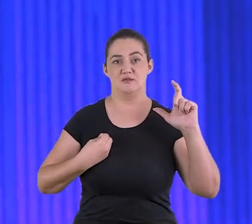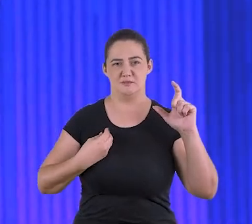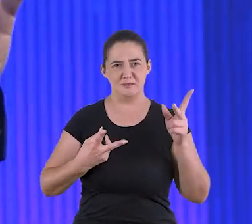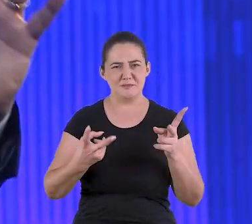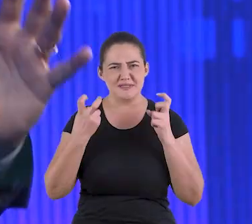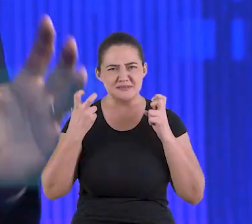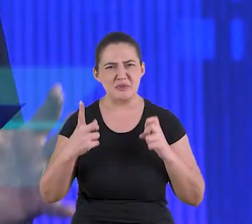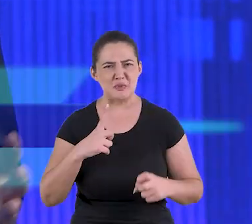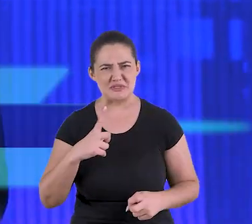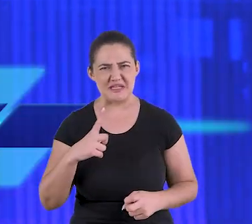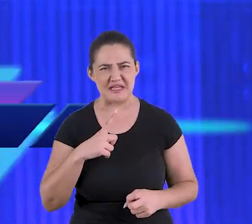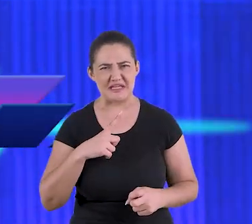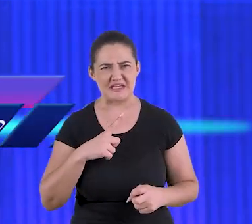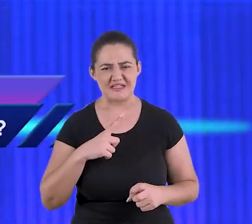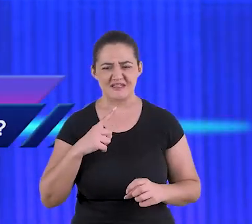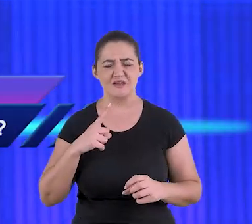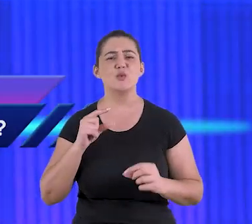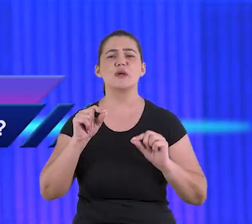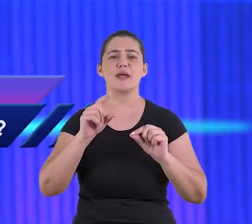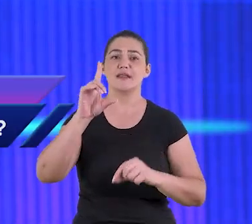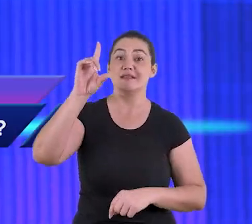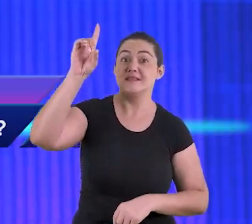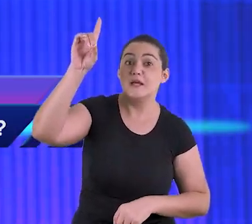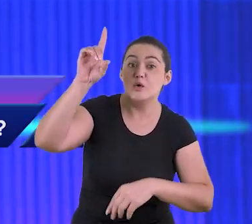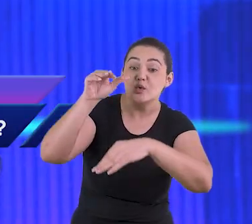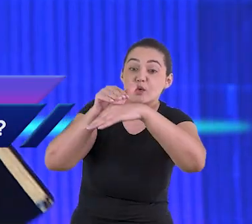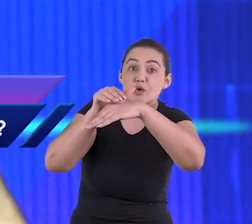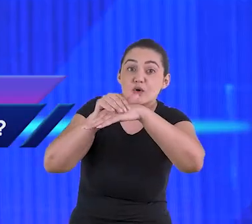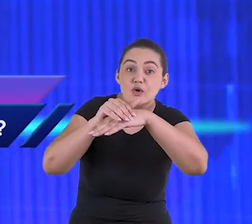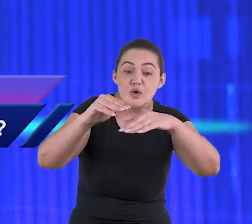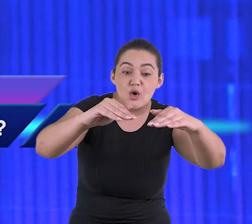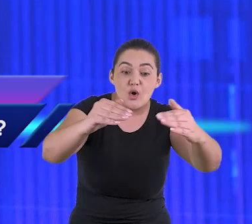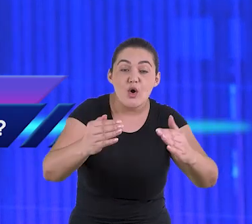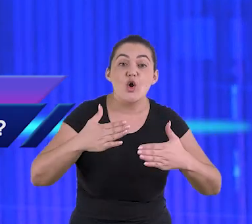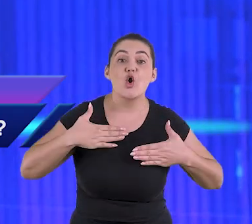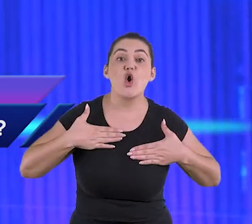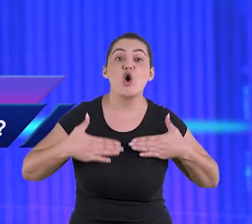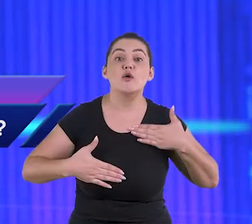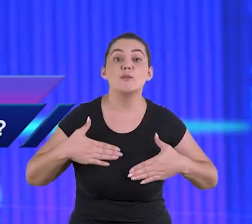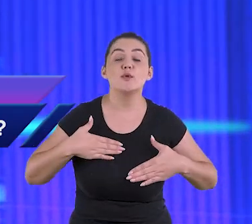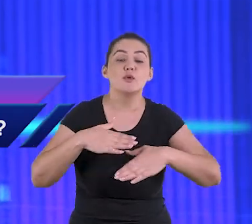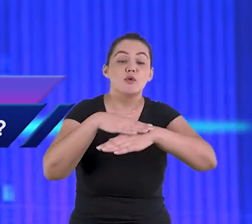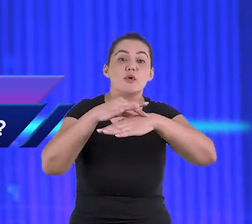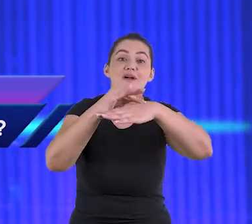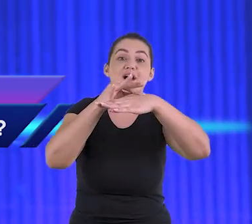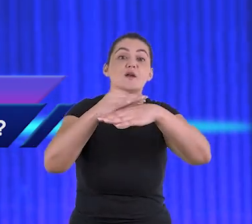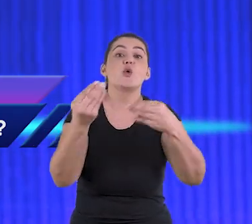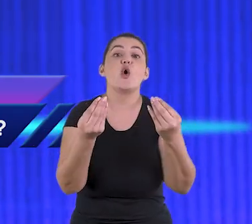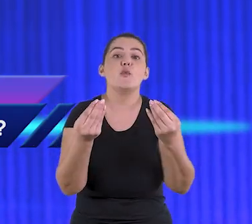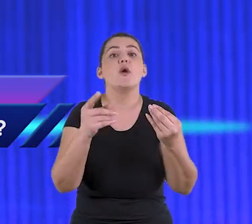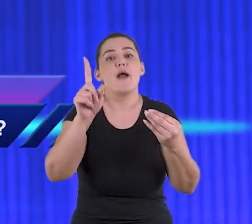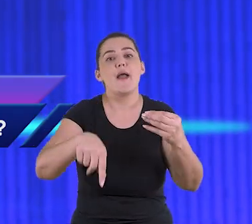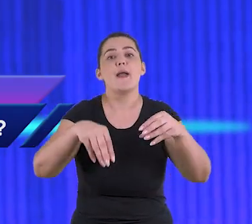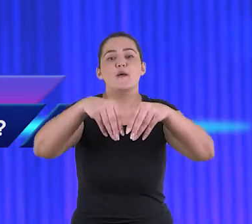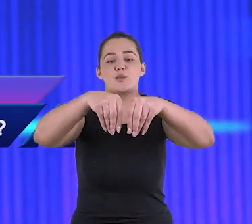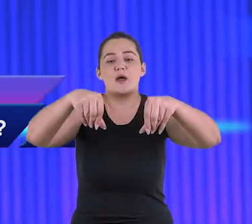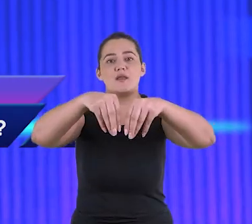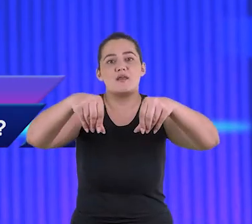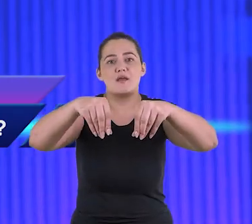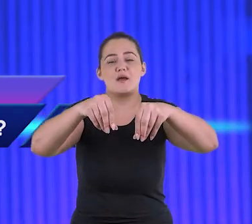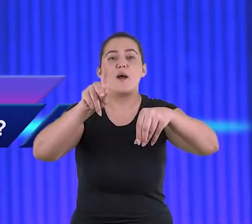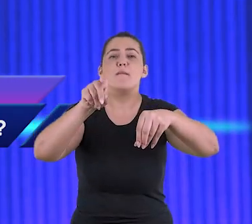da qual os seres humanos surgiram. Deus criou o nosso corpo do pó da